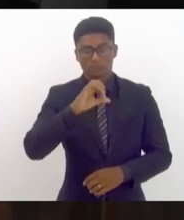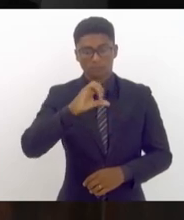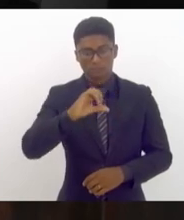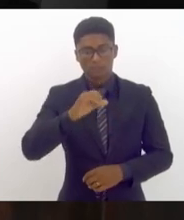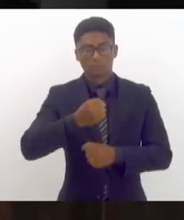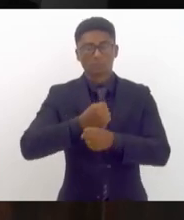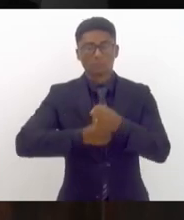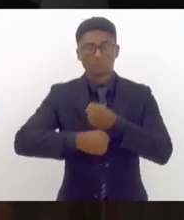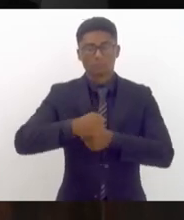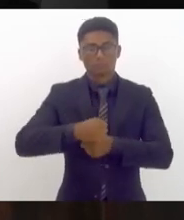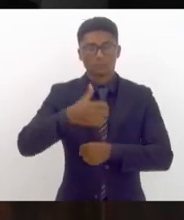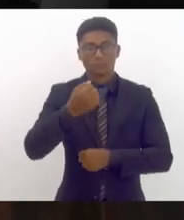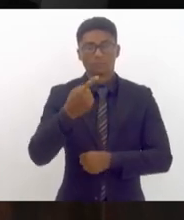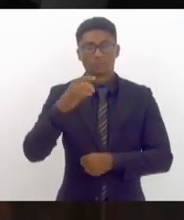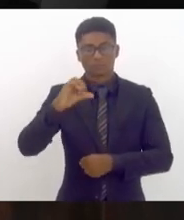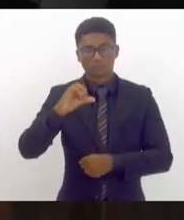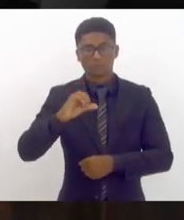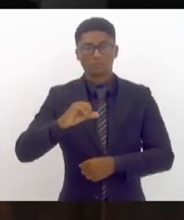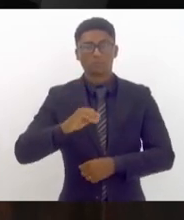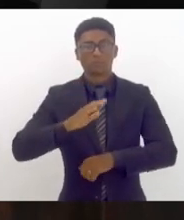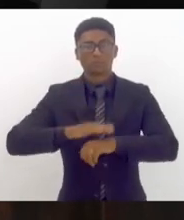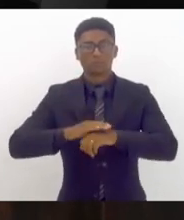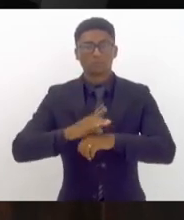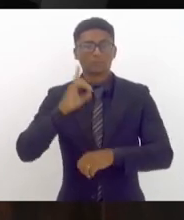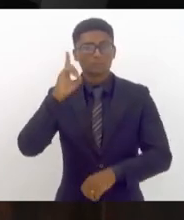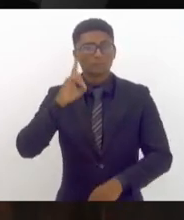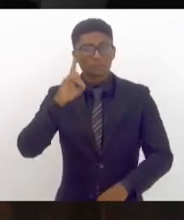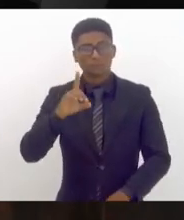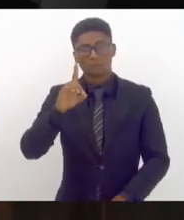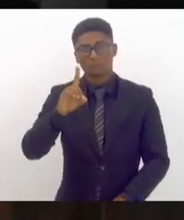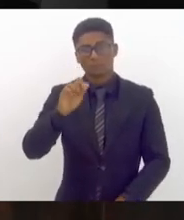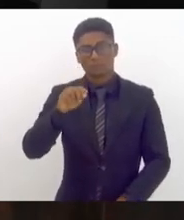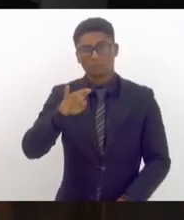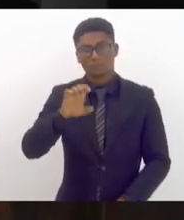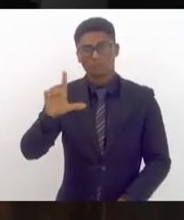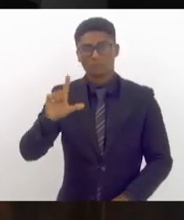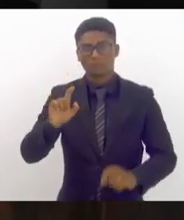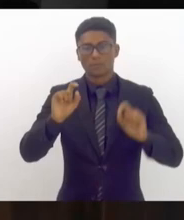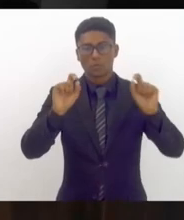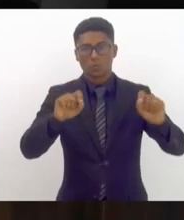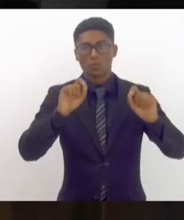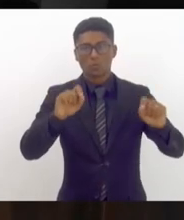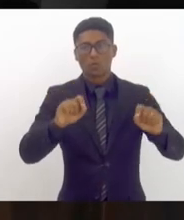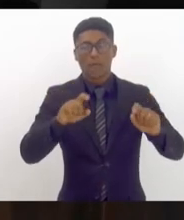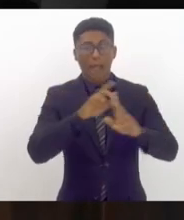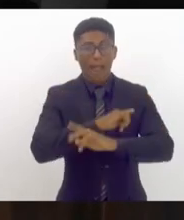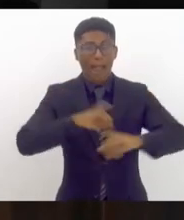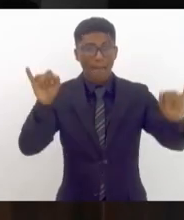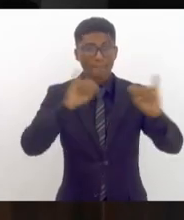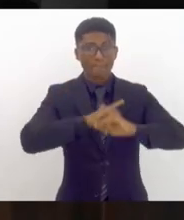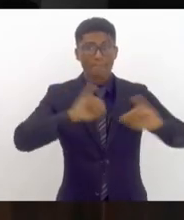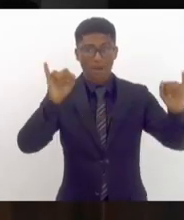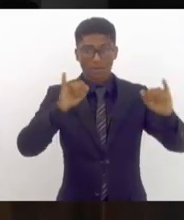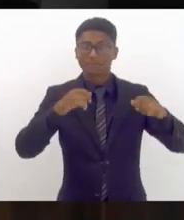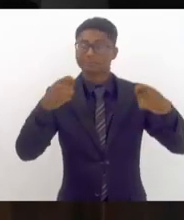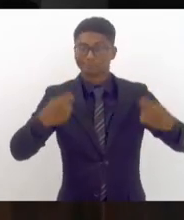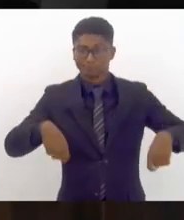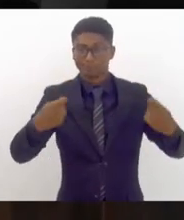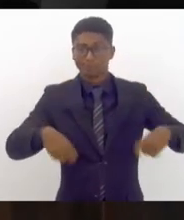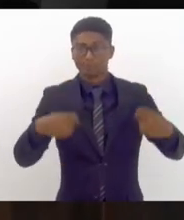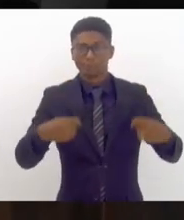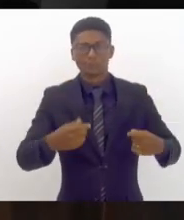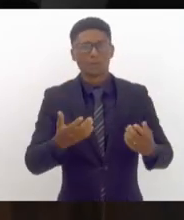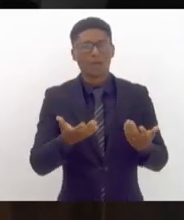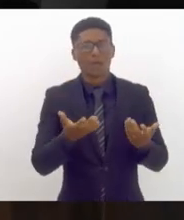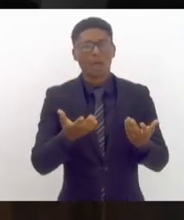de 2019, de autoria do deputado Daniel Librelon, que dispõe sobre a realização de campanha publicitária permanente nas